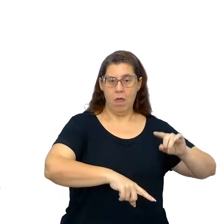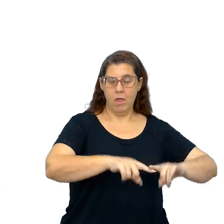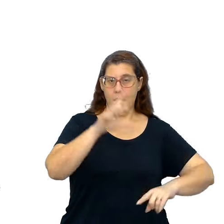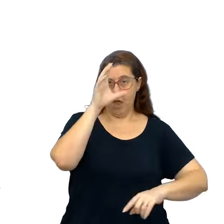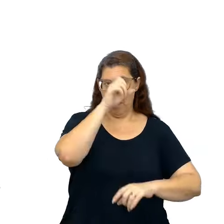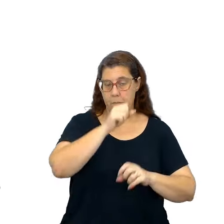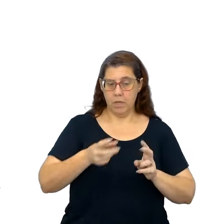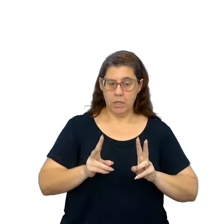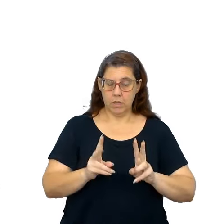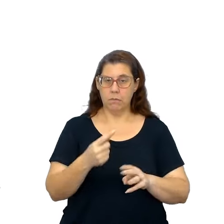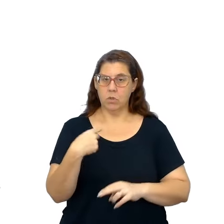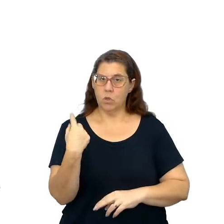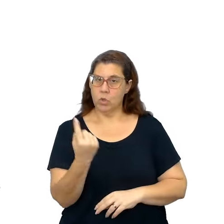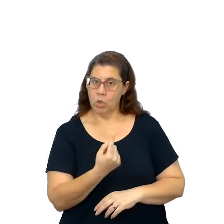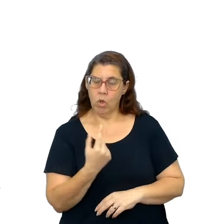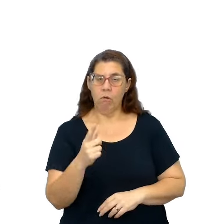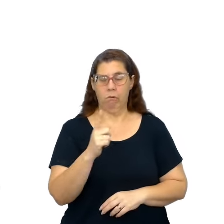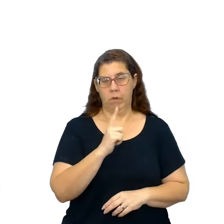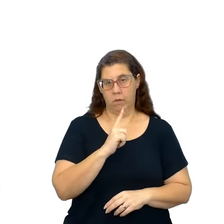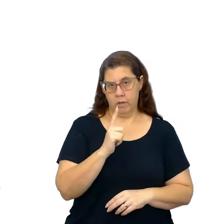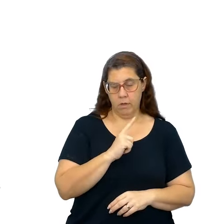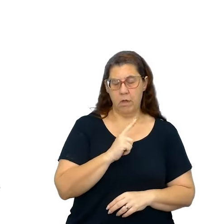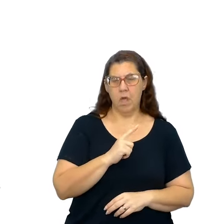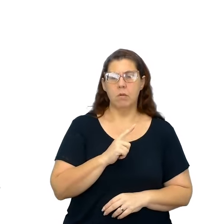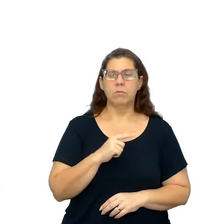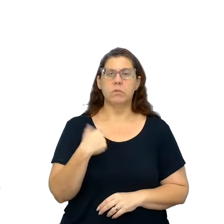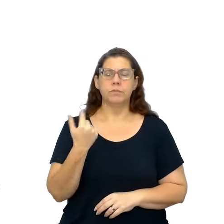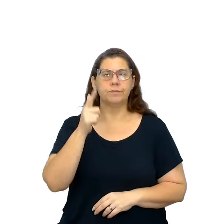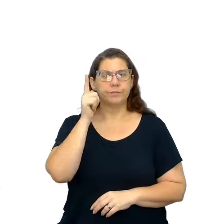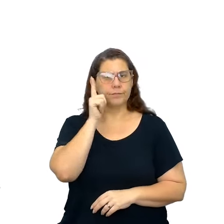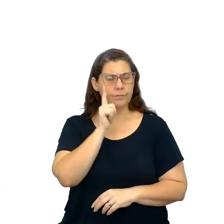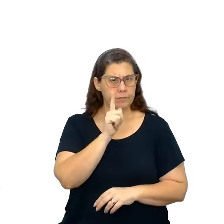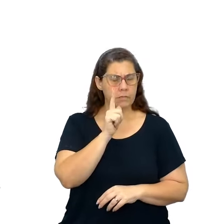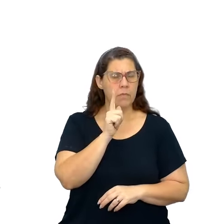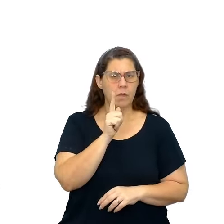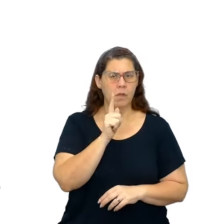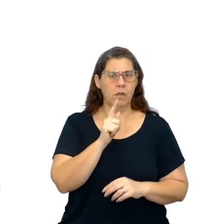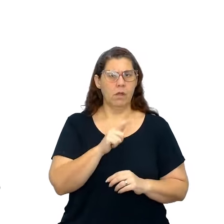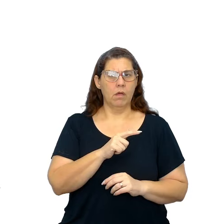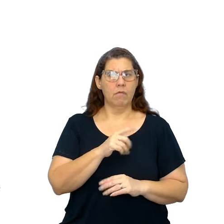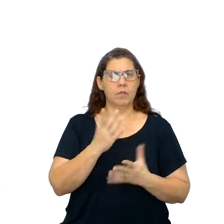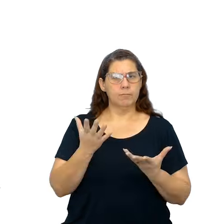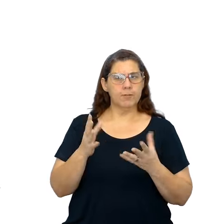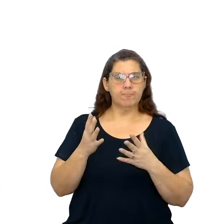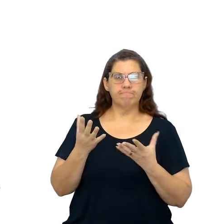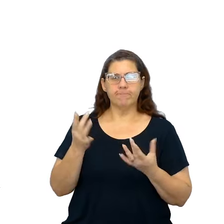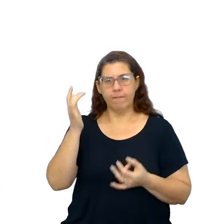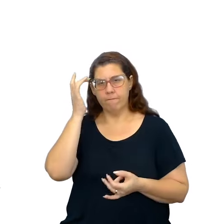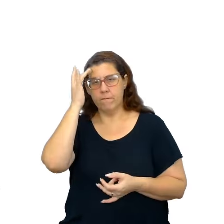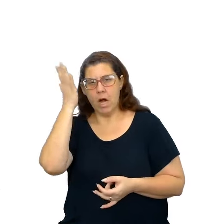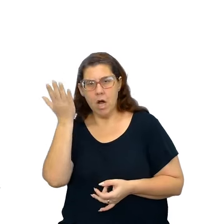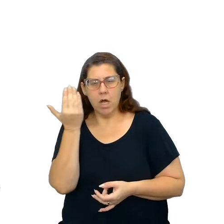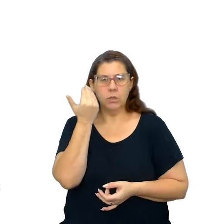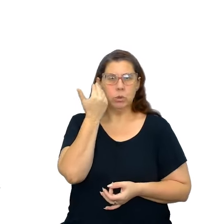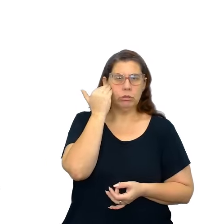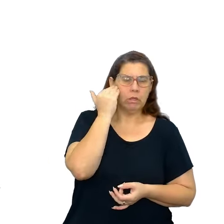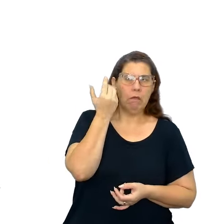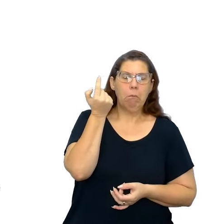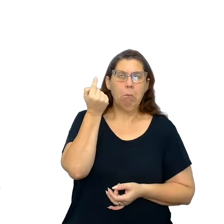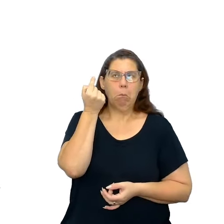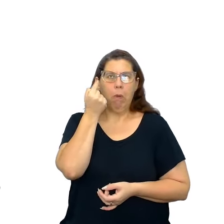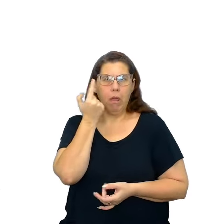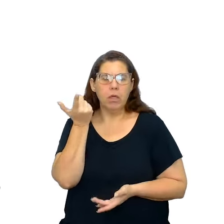a gente trabalha, né, as questões, eu acho que dá para a gente ir tornando mais palpável e